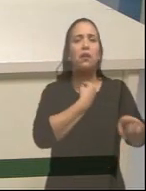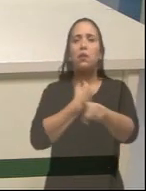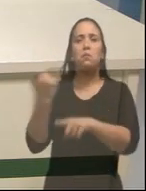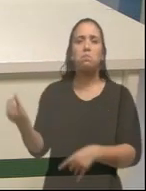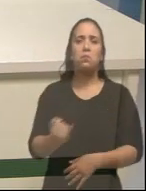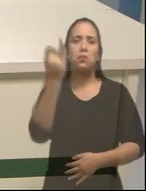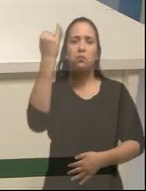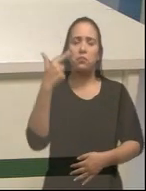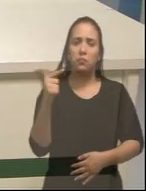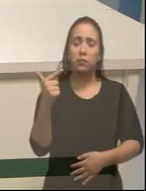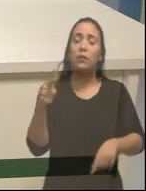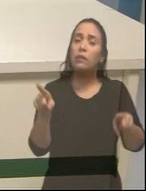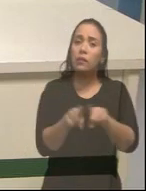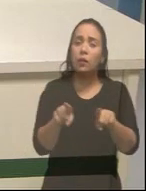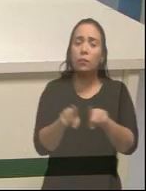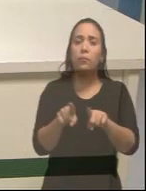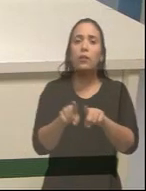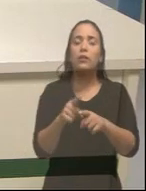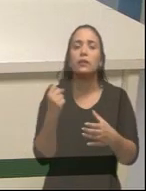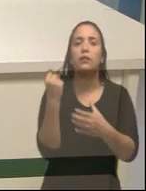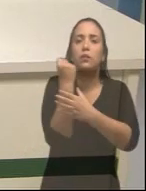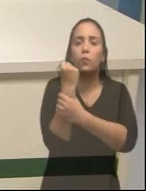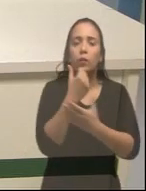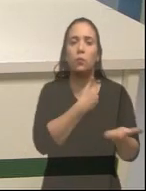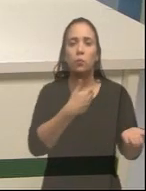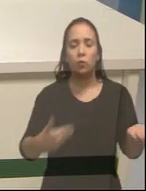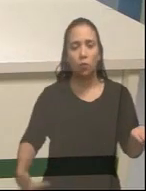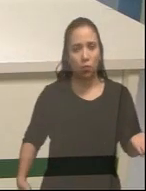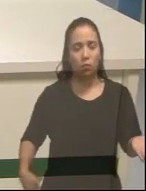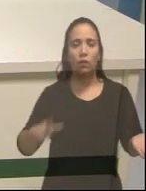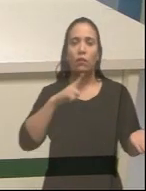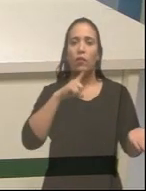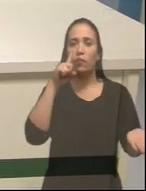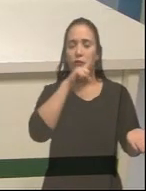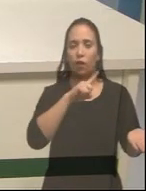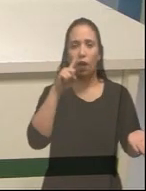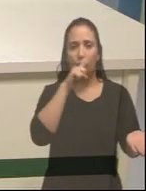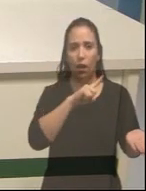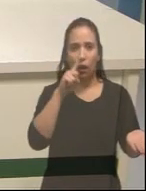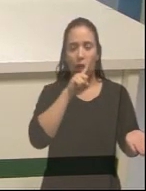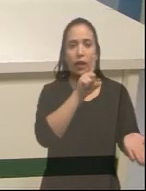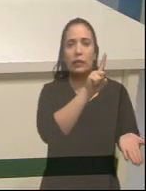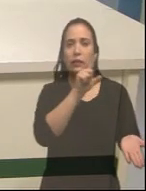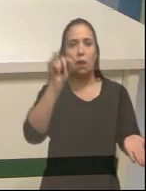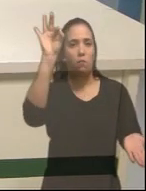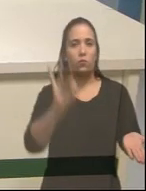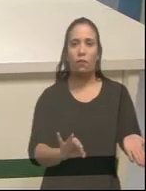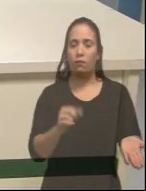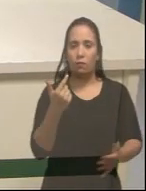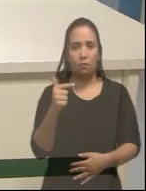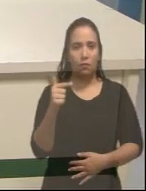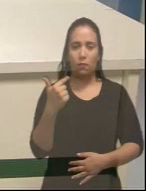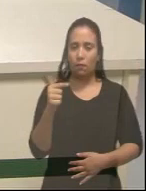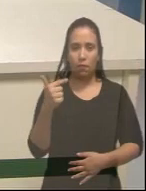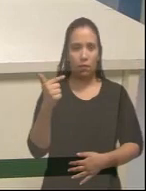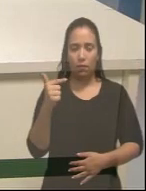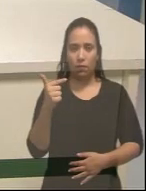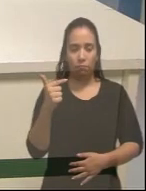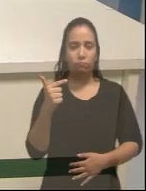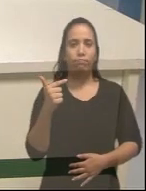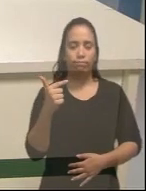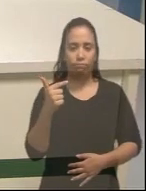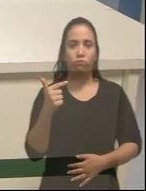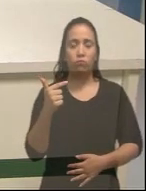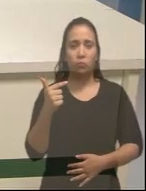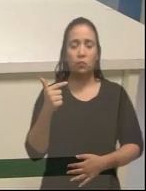também que o aparato de segurança pública, ele não é capaz de evitar... Ele não é 100%. Não, ele não é capaz de evitar. Não, ele não é 100%, mesmo ele é